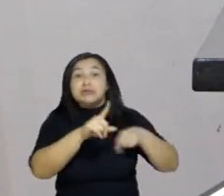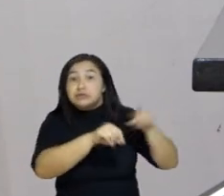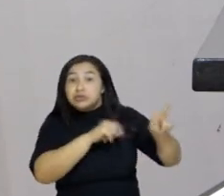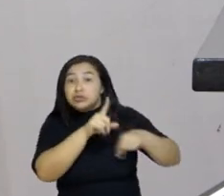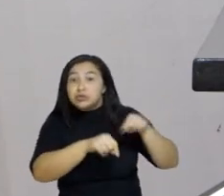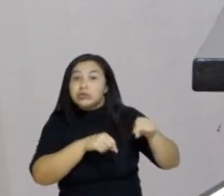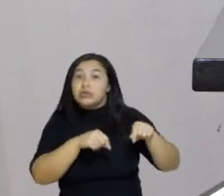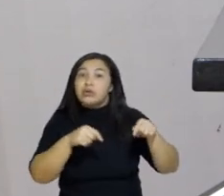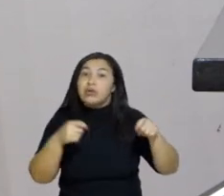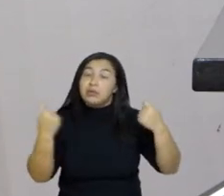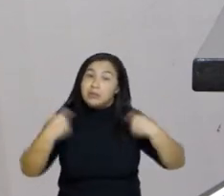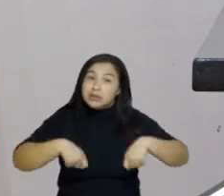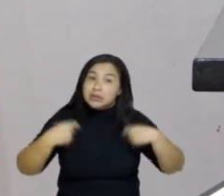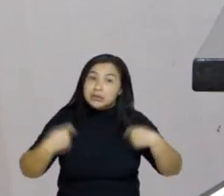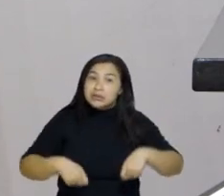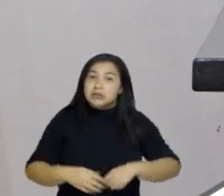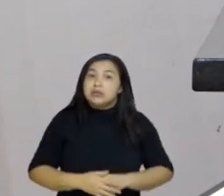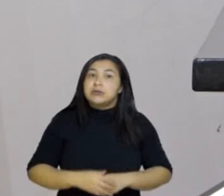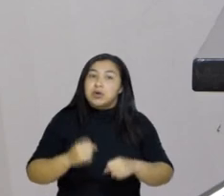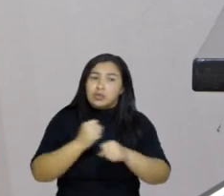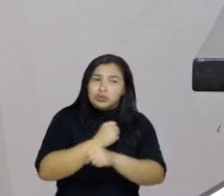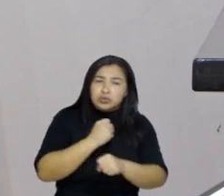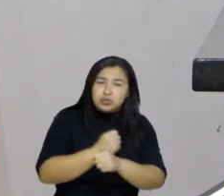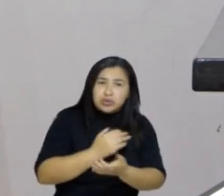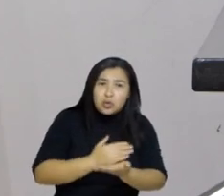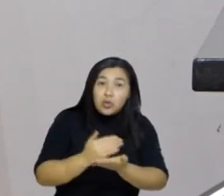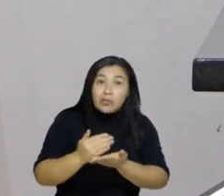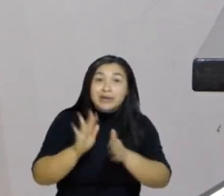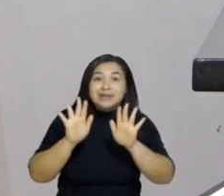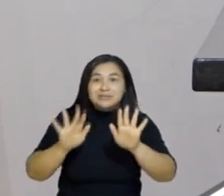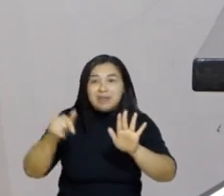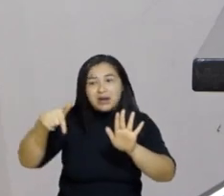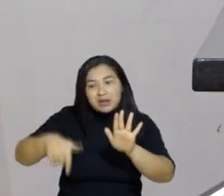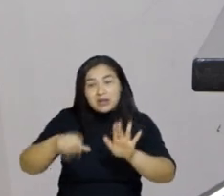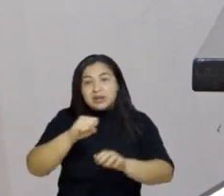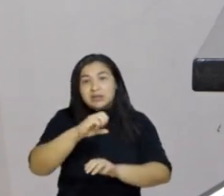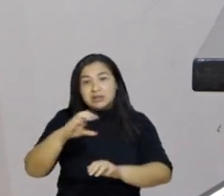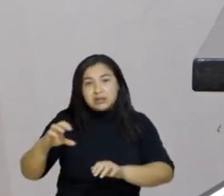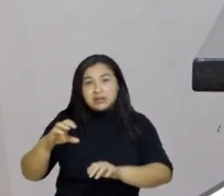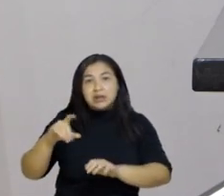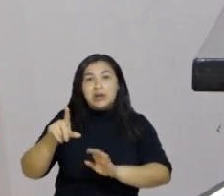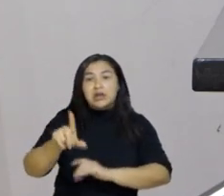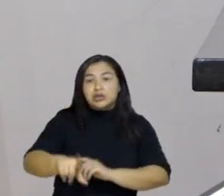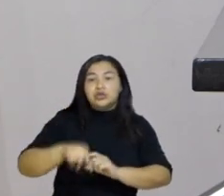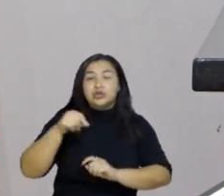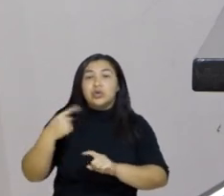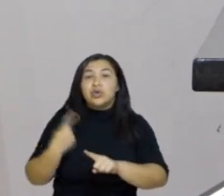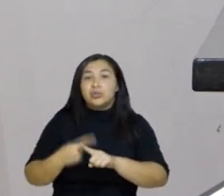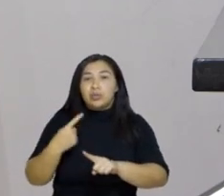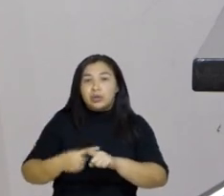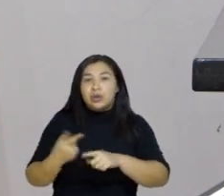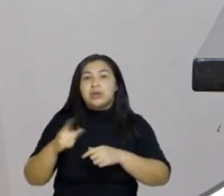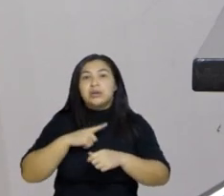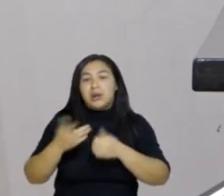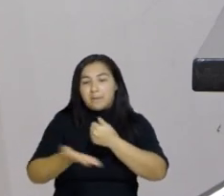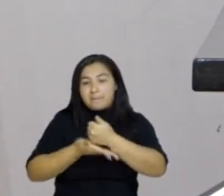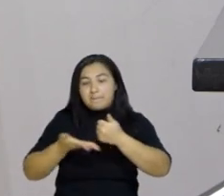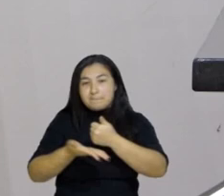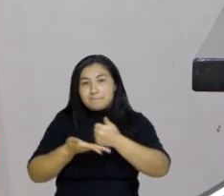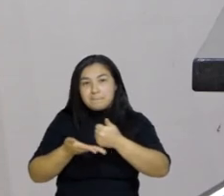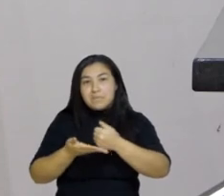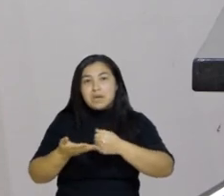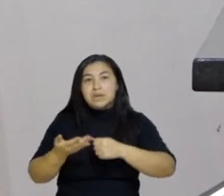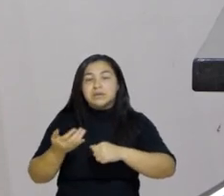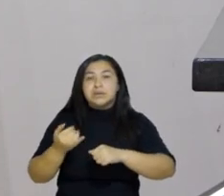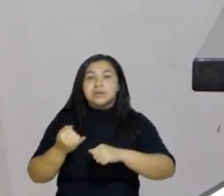ser permitir a construção, e Santa Catarina foi escolhido pelo seu potencial da base industrial de defesa,